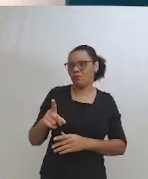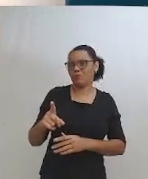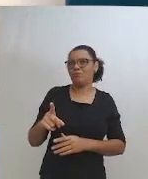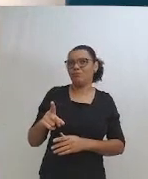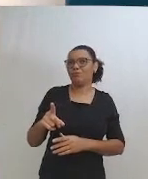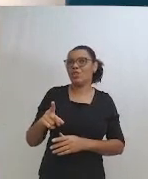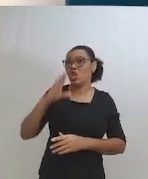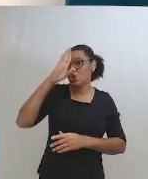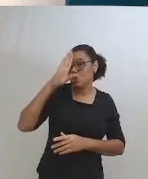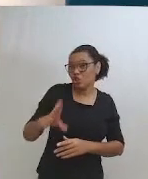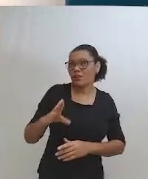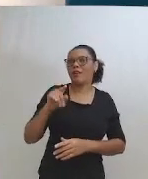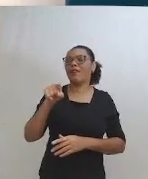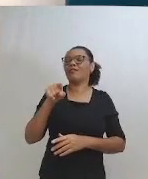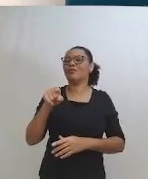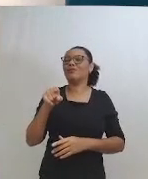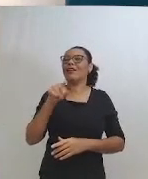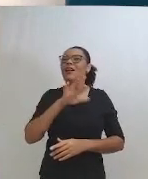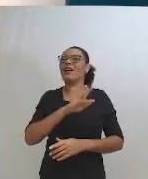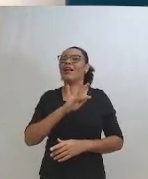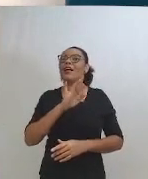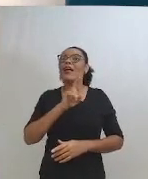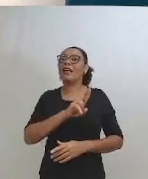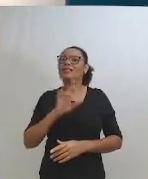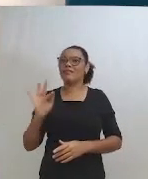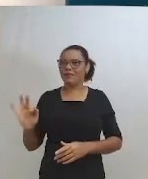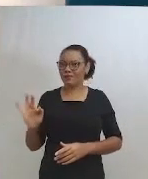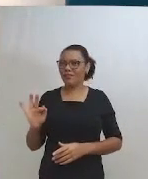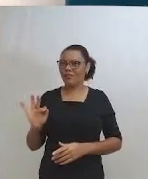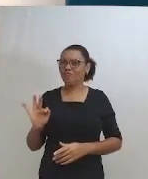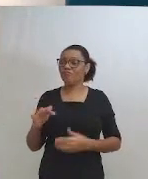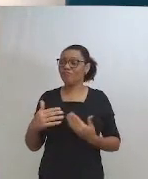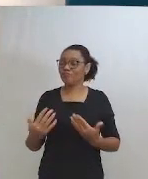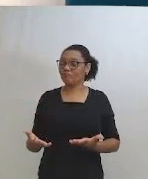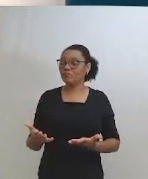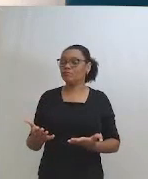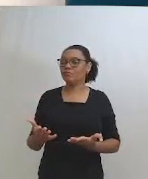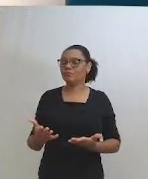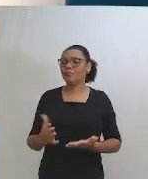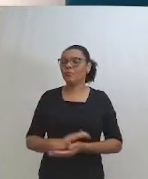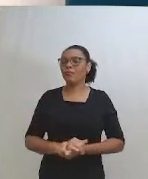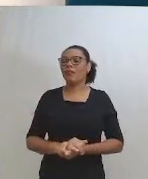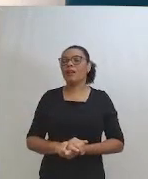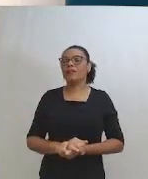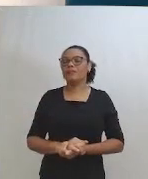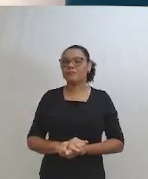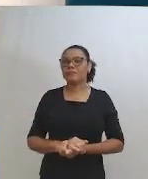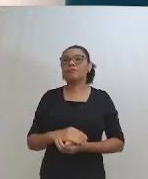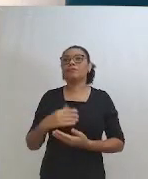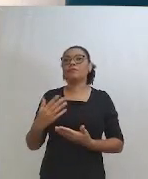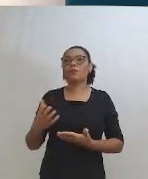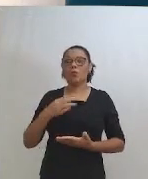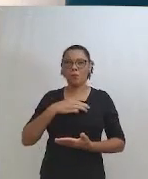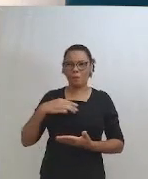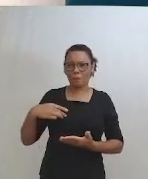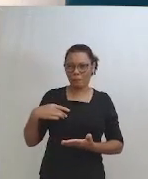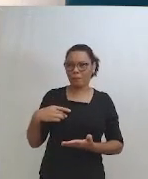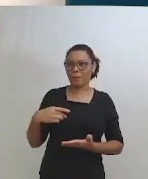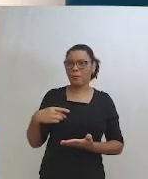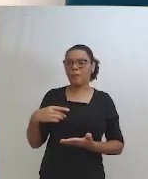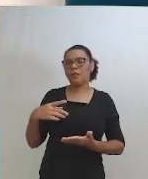ao contrário, ou inverso, de dados pela Receita Federal para o Ministério Público ou de informações da Unidade